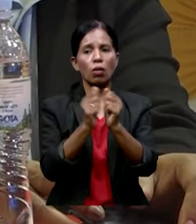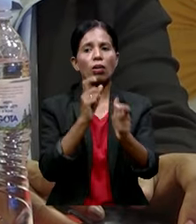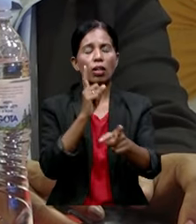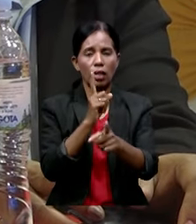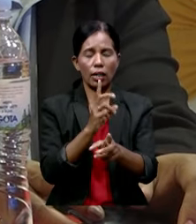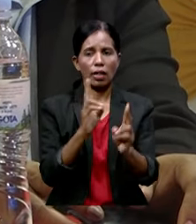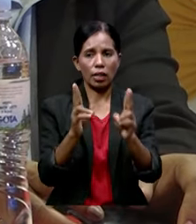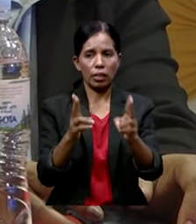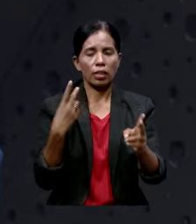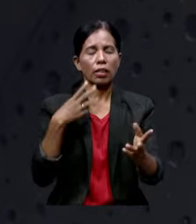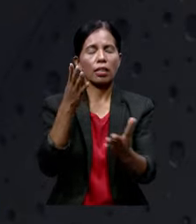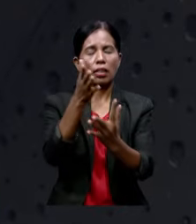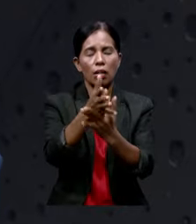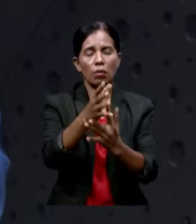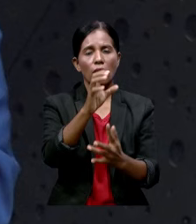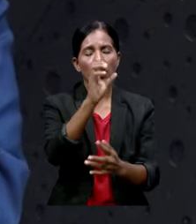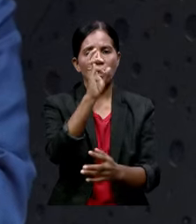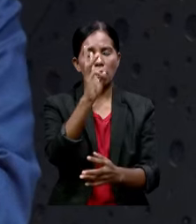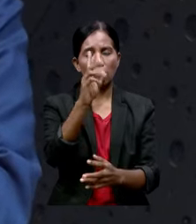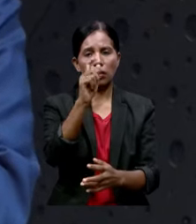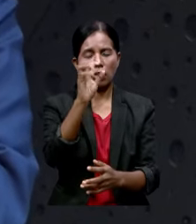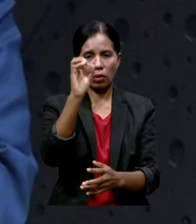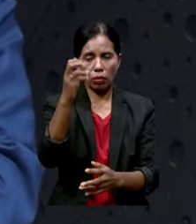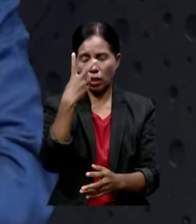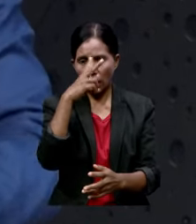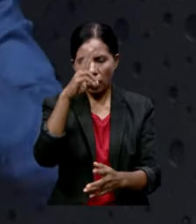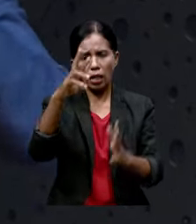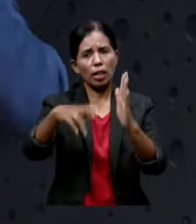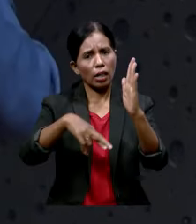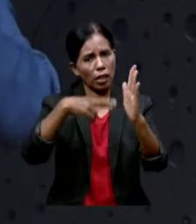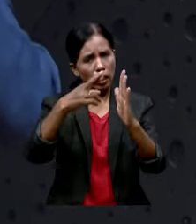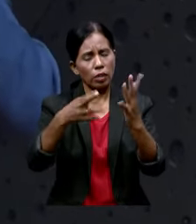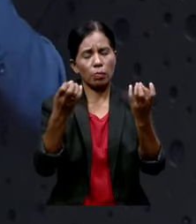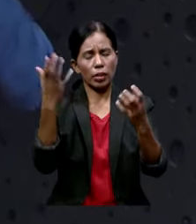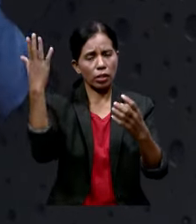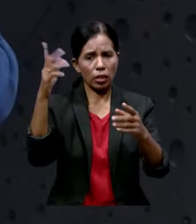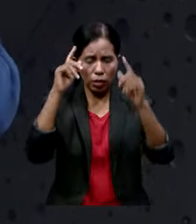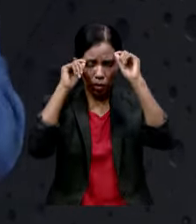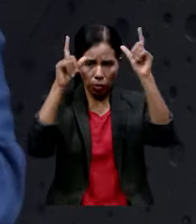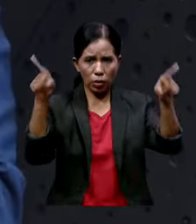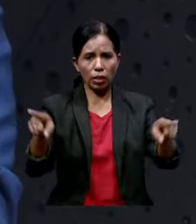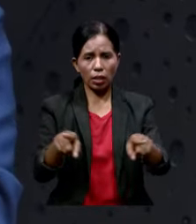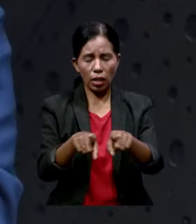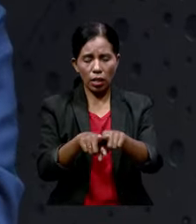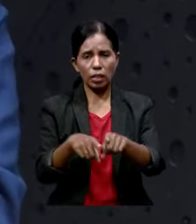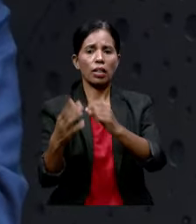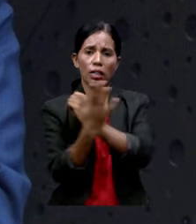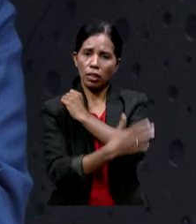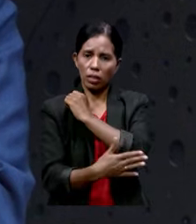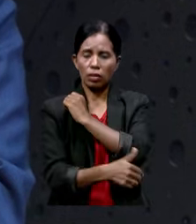WTO. Ita re regas barak kanaba. Timor tem que fote oeng hanessa ho rai ser